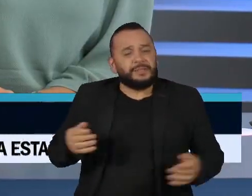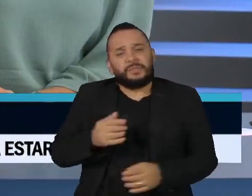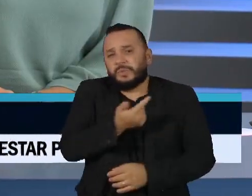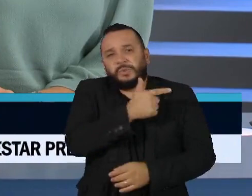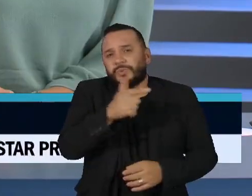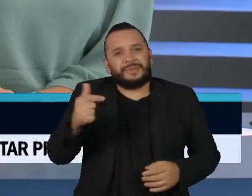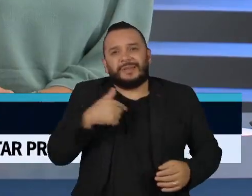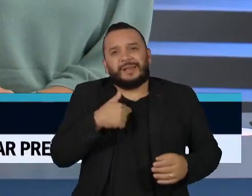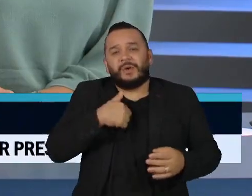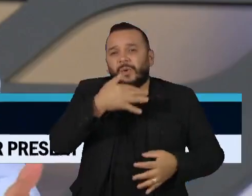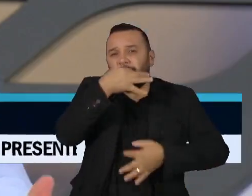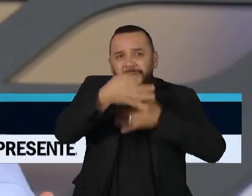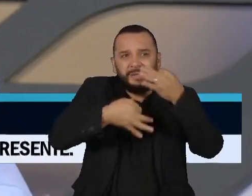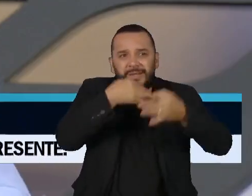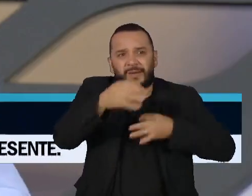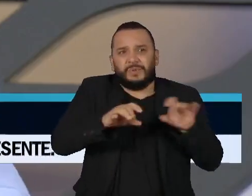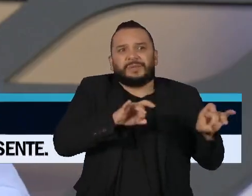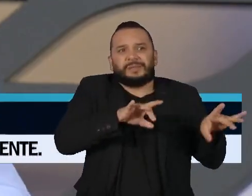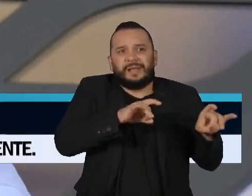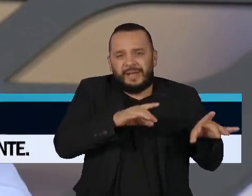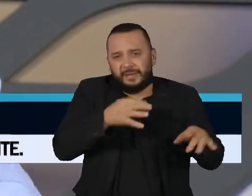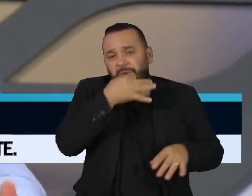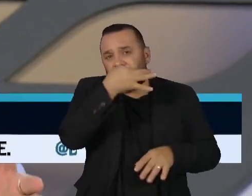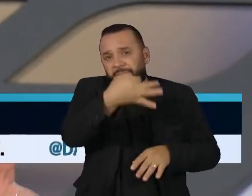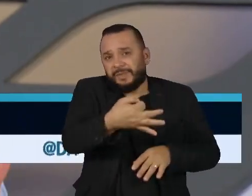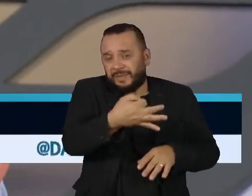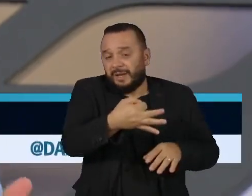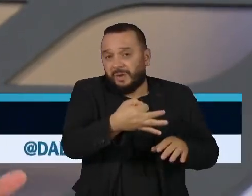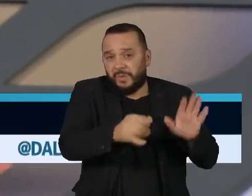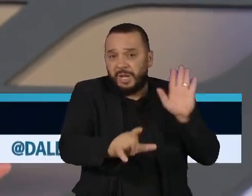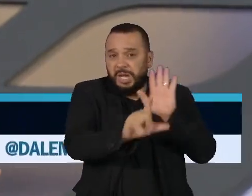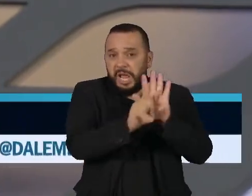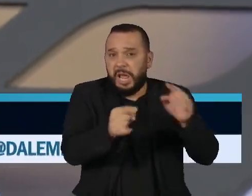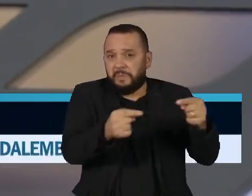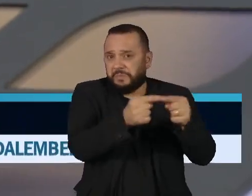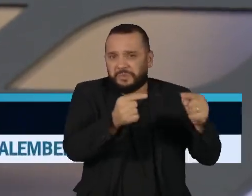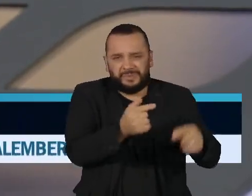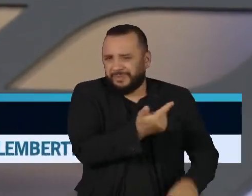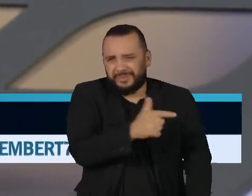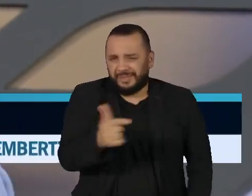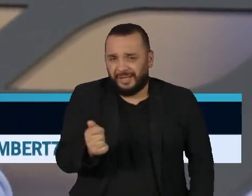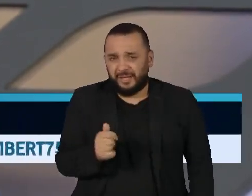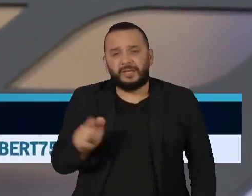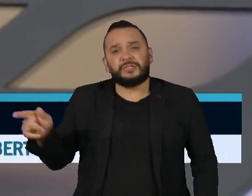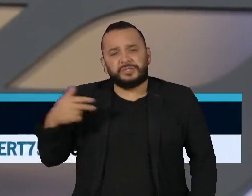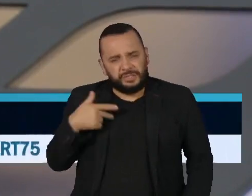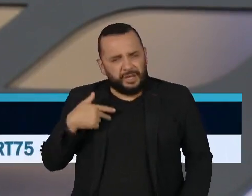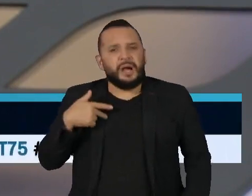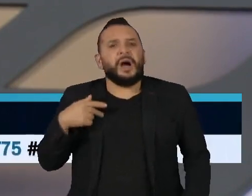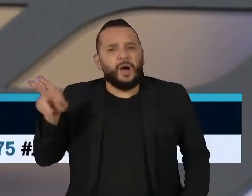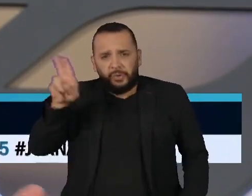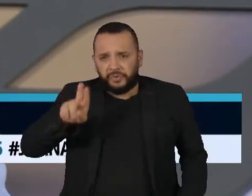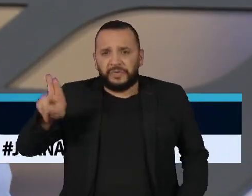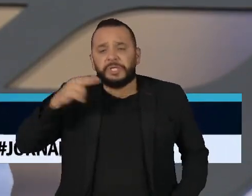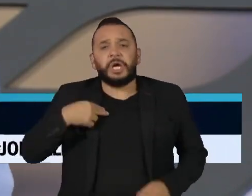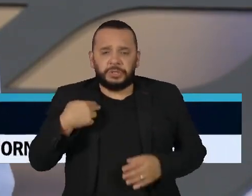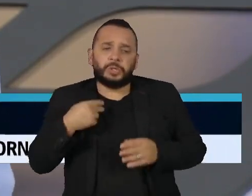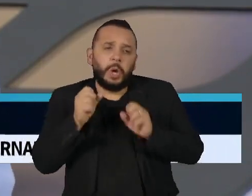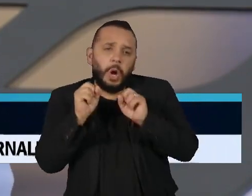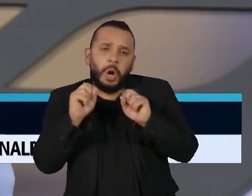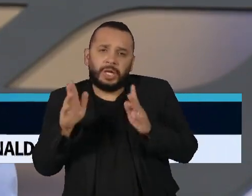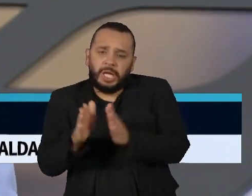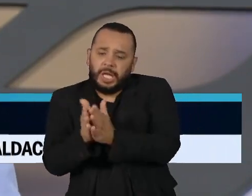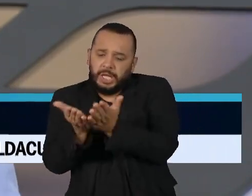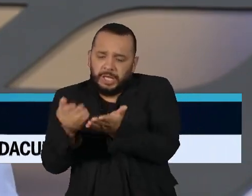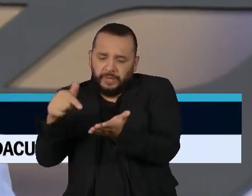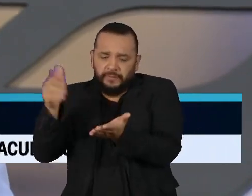educativos, técnicos, legais que embasam essa crítica, e a universidade considera e recua na sua autonomia de pedir um texto para o